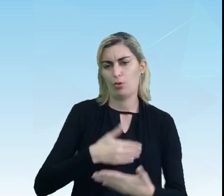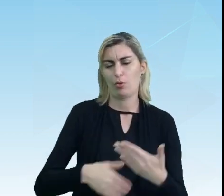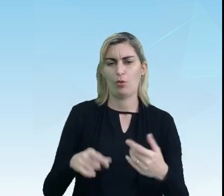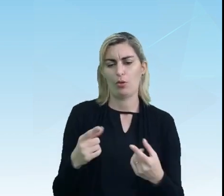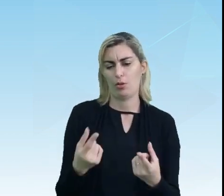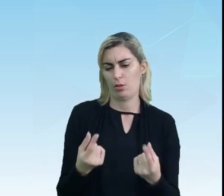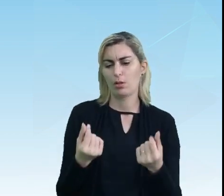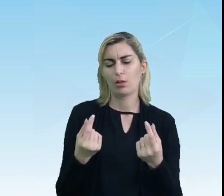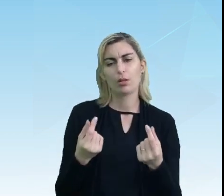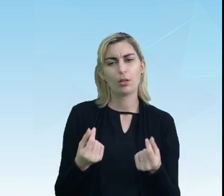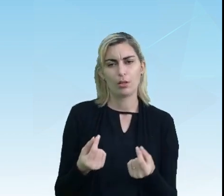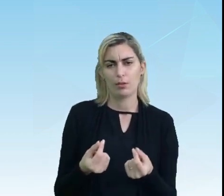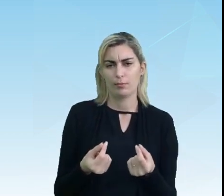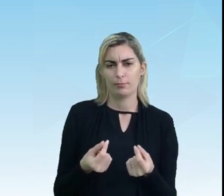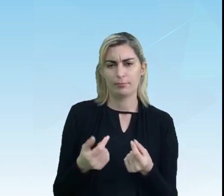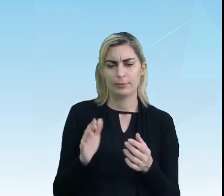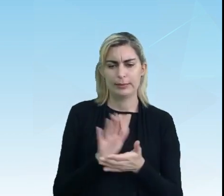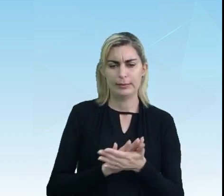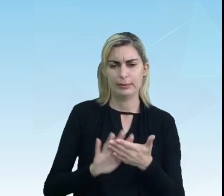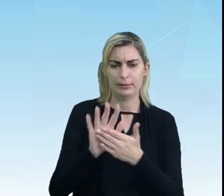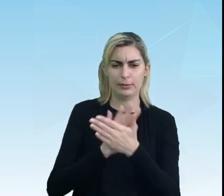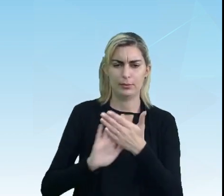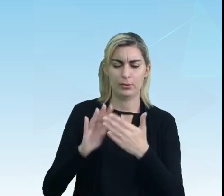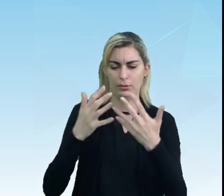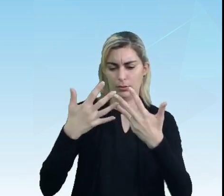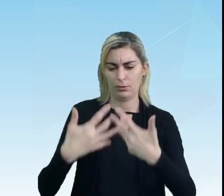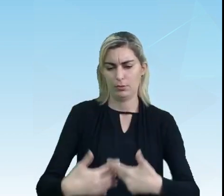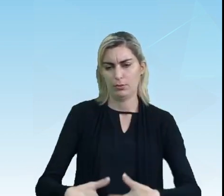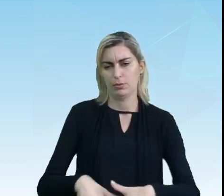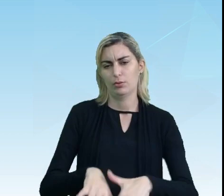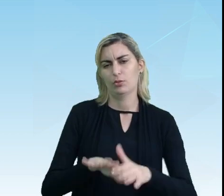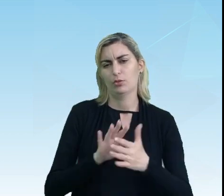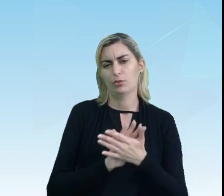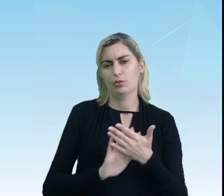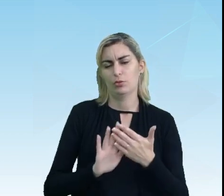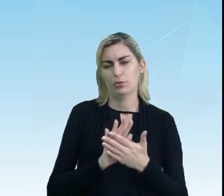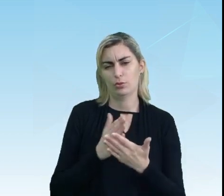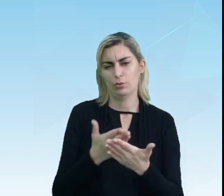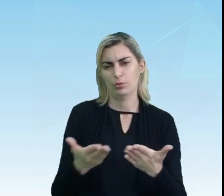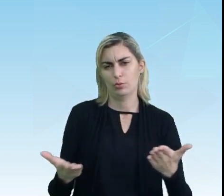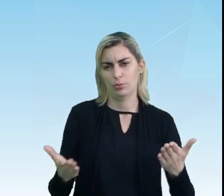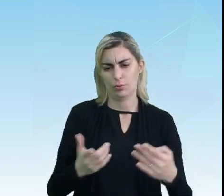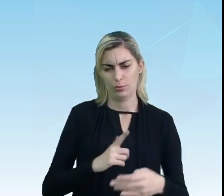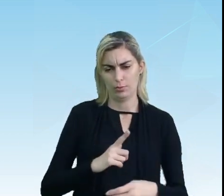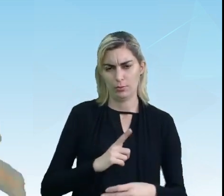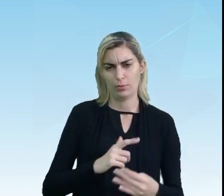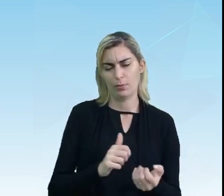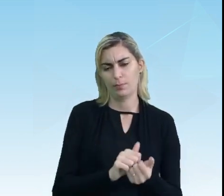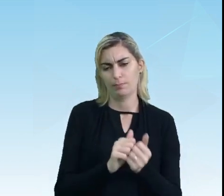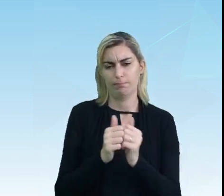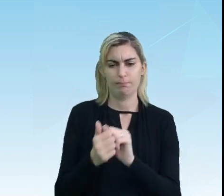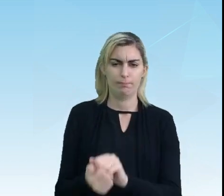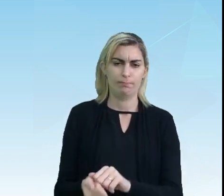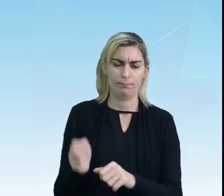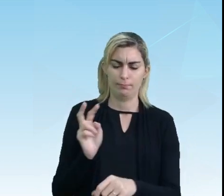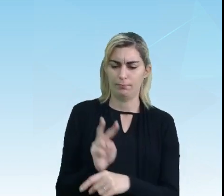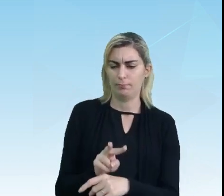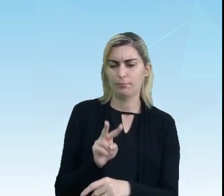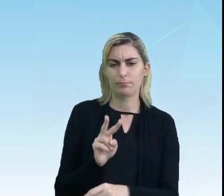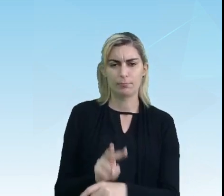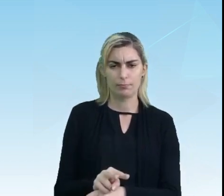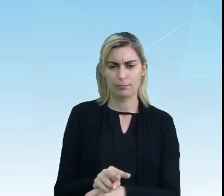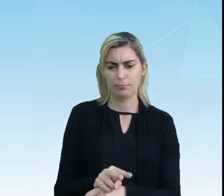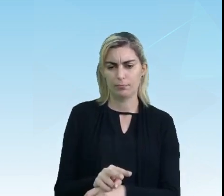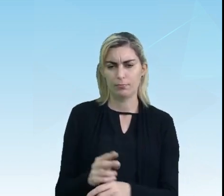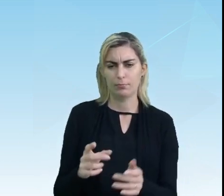o dinheiro. Nada de natural, nada tem de natural, nada tem de adequação à preservação e